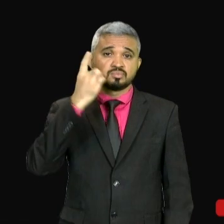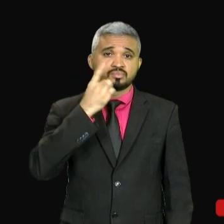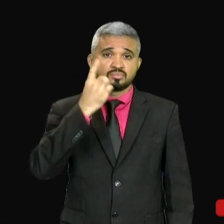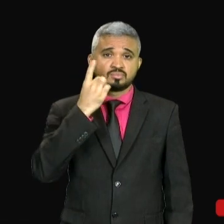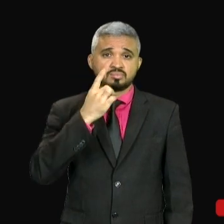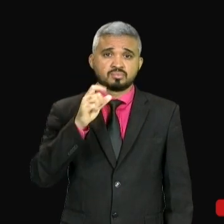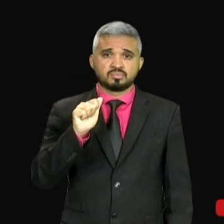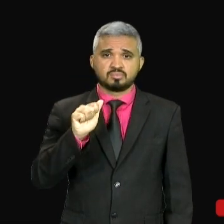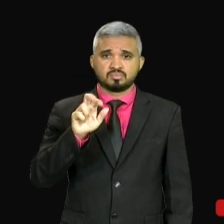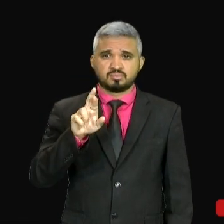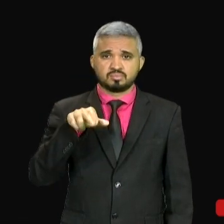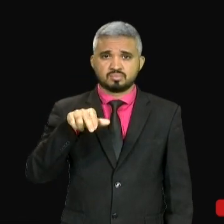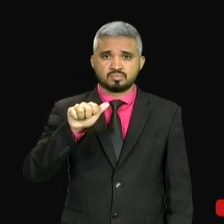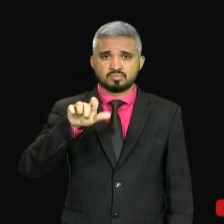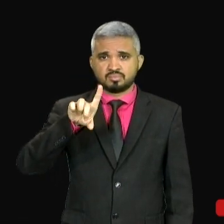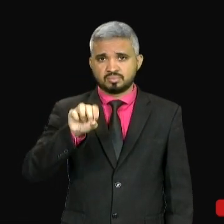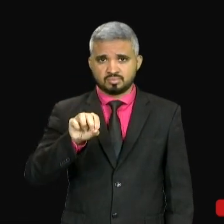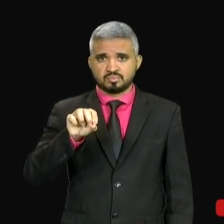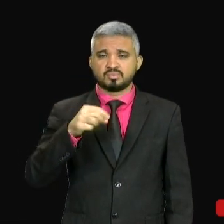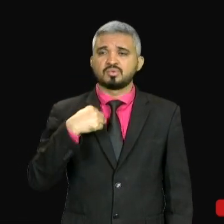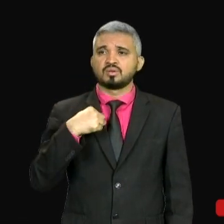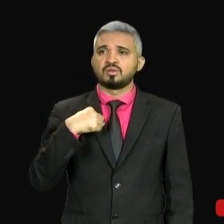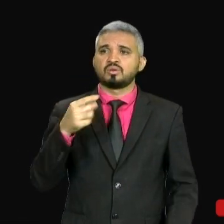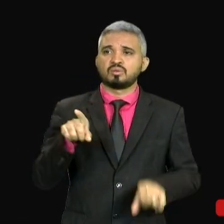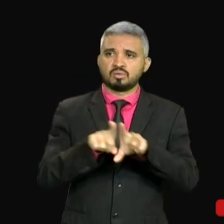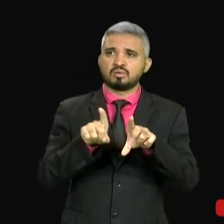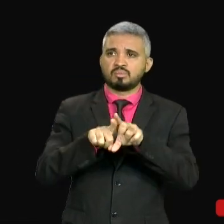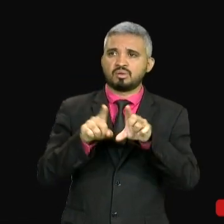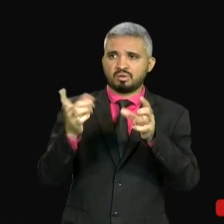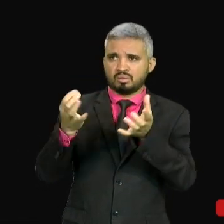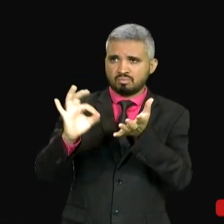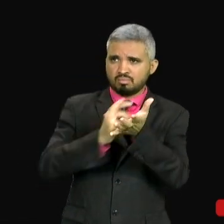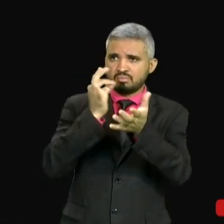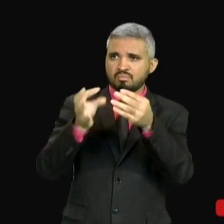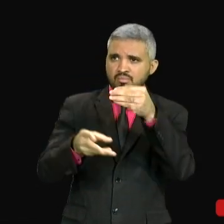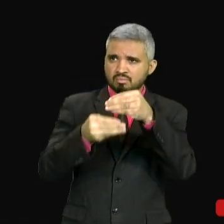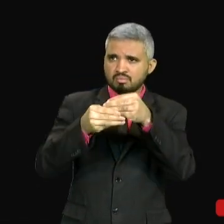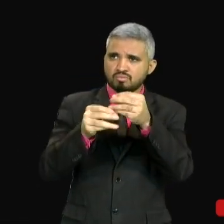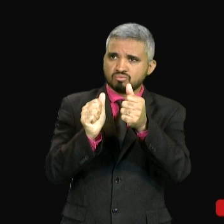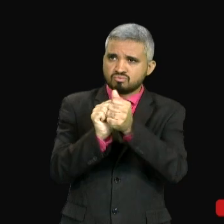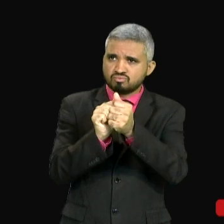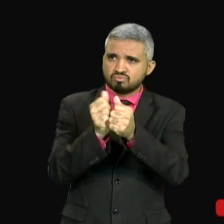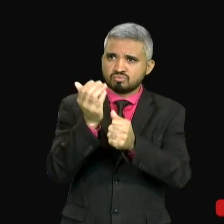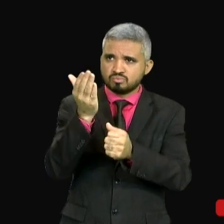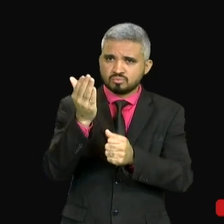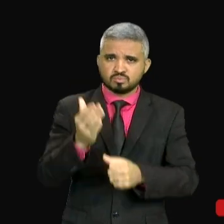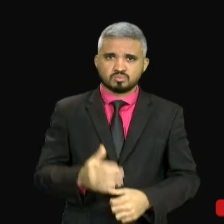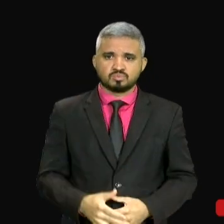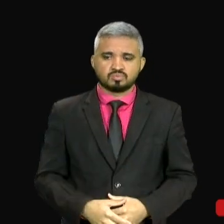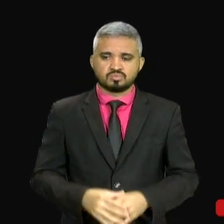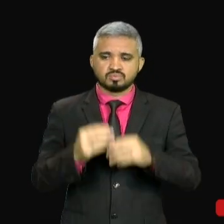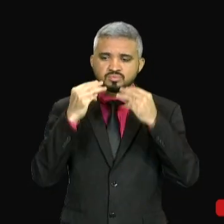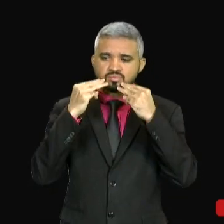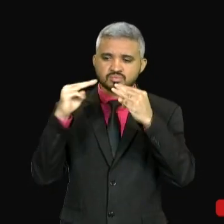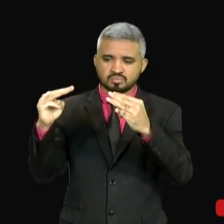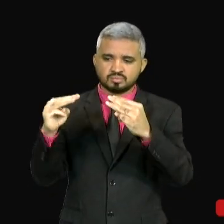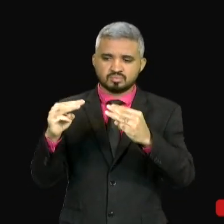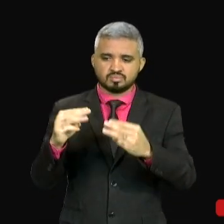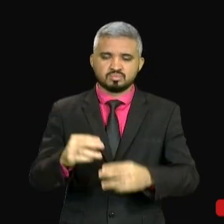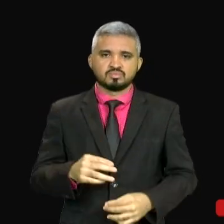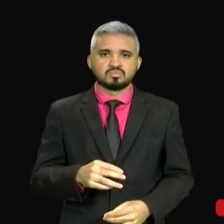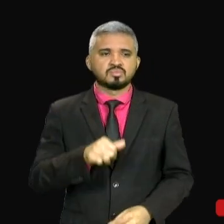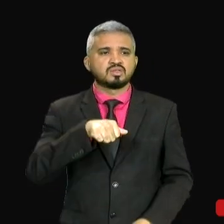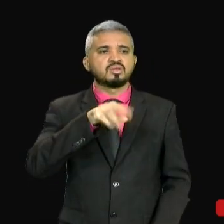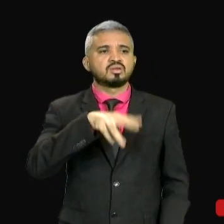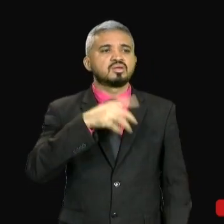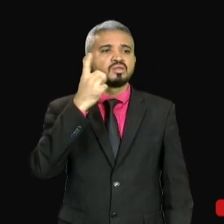nesse aplauso aí do governador Flávio Dino. Essa monção de aplauso. Qual é o deputado que está